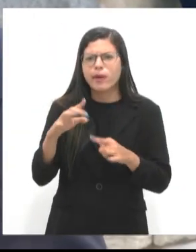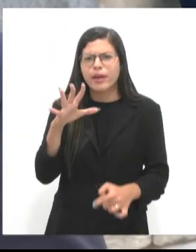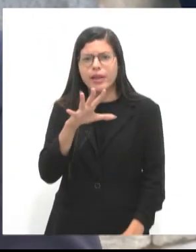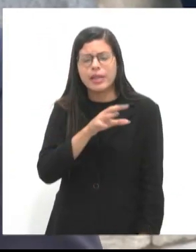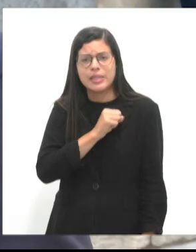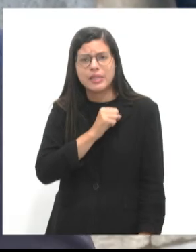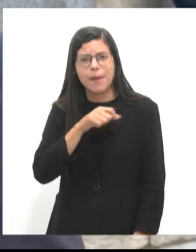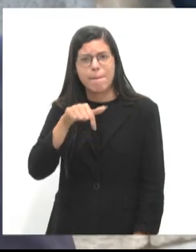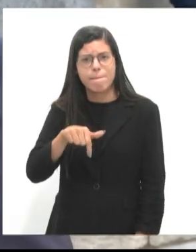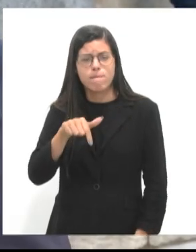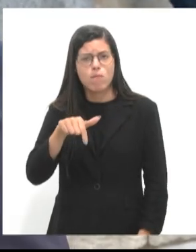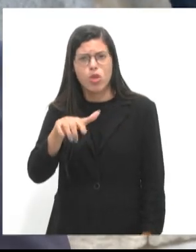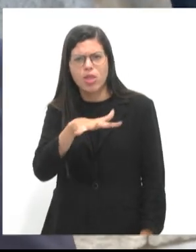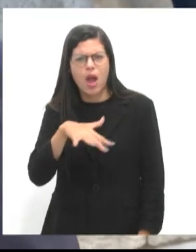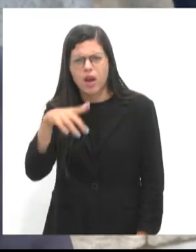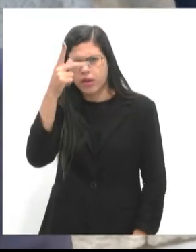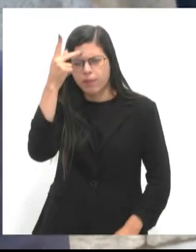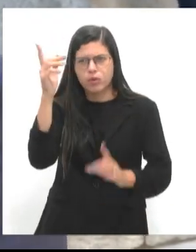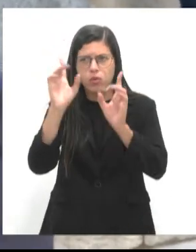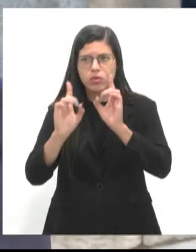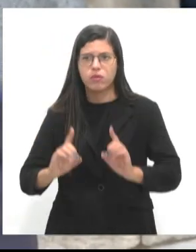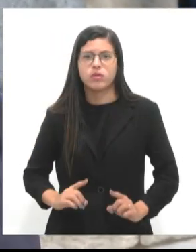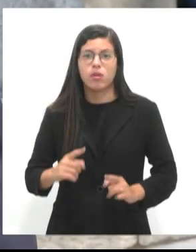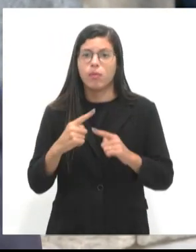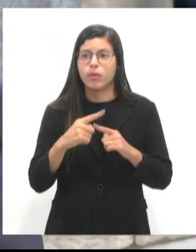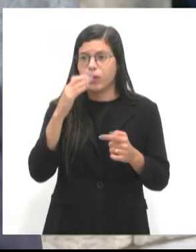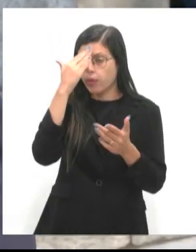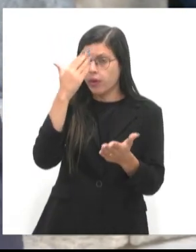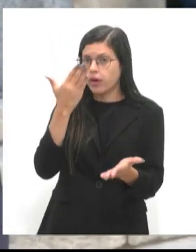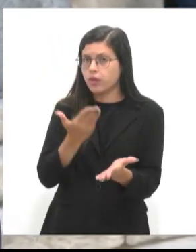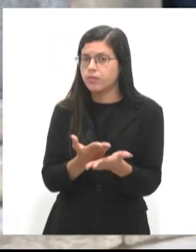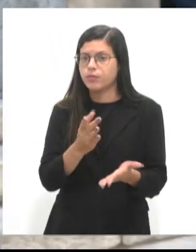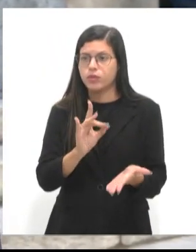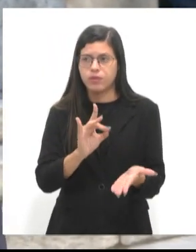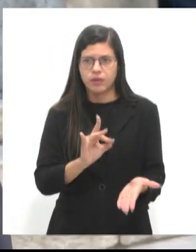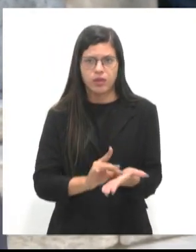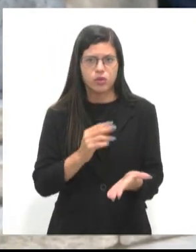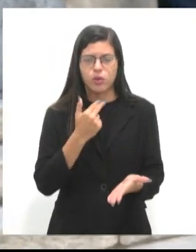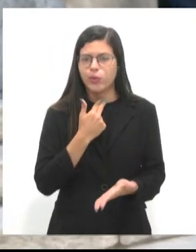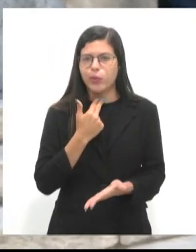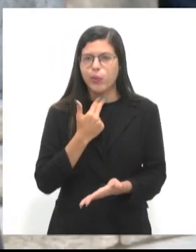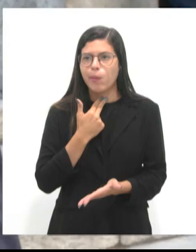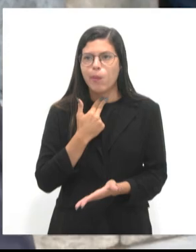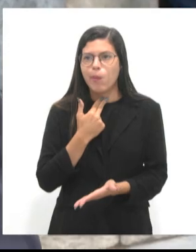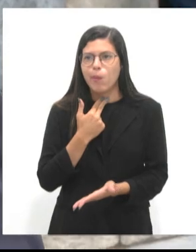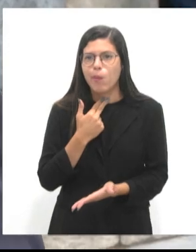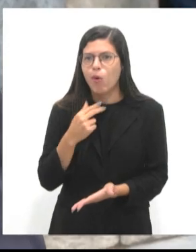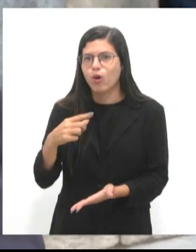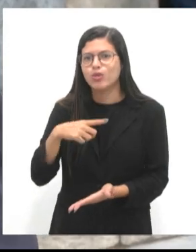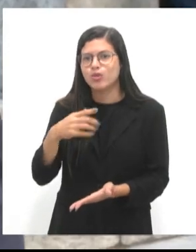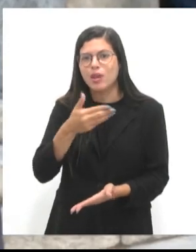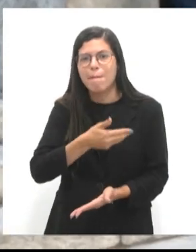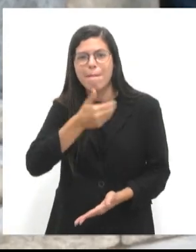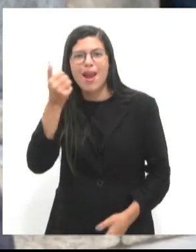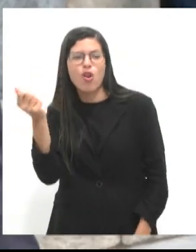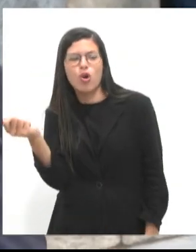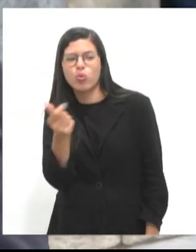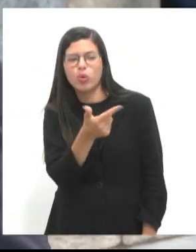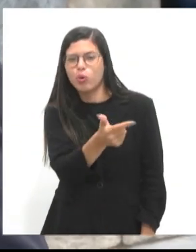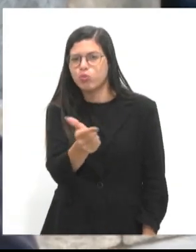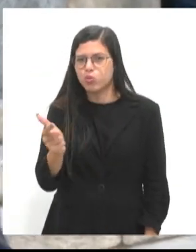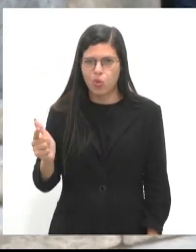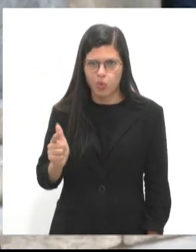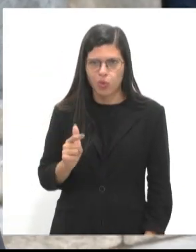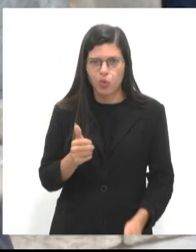na causa da pessoa com deficiência? Porque eu acredito de verdade que eu não posso ter uma vantagem em relação a ninguém. Eu acredito